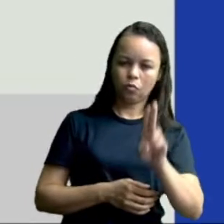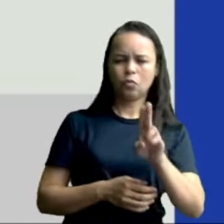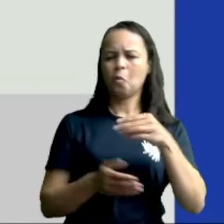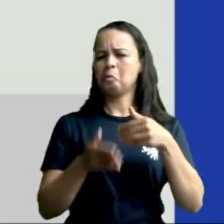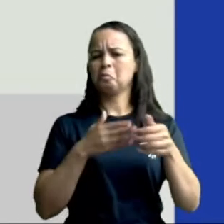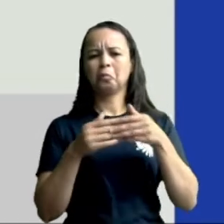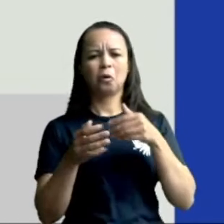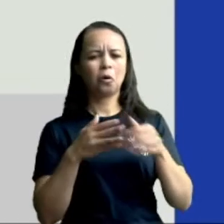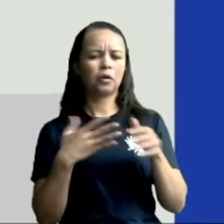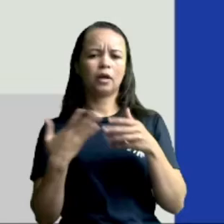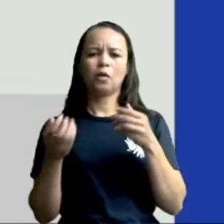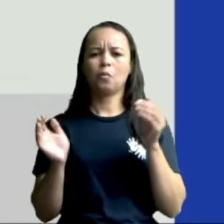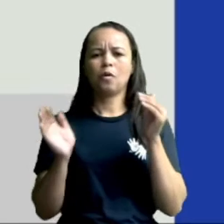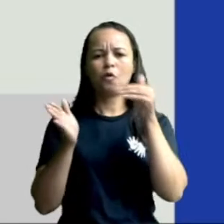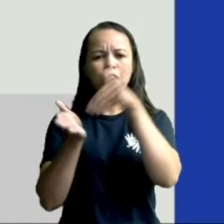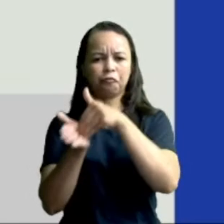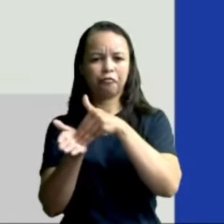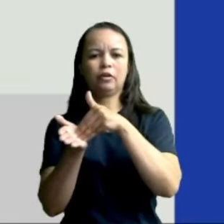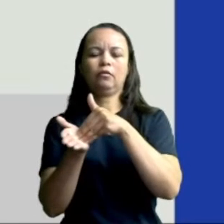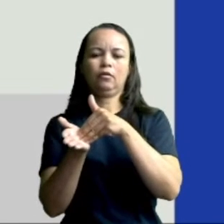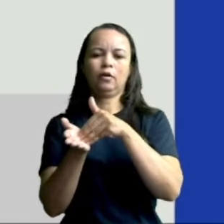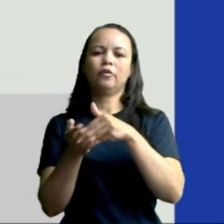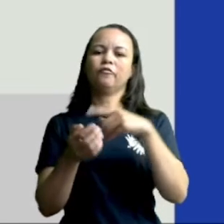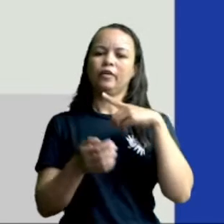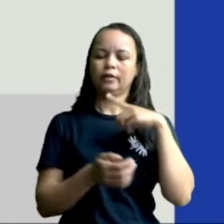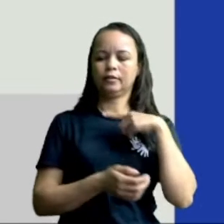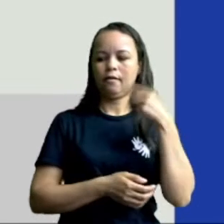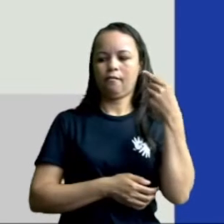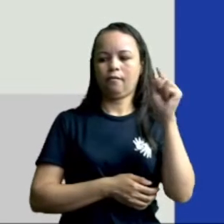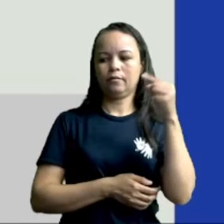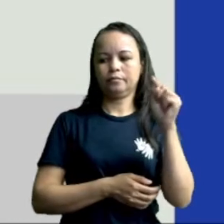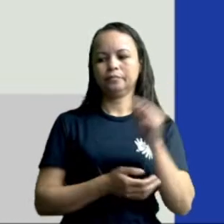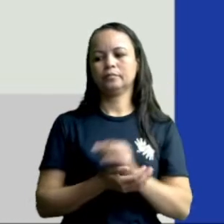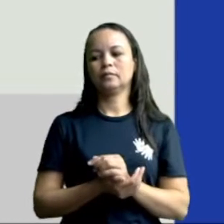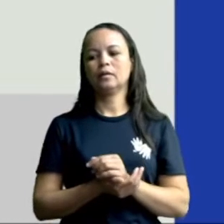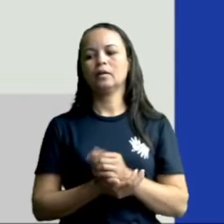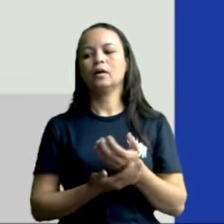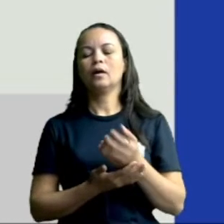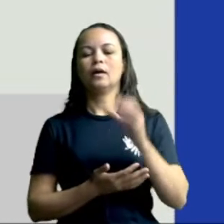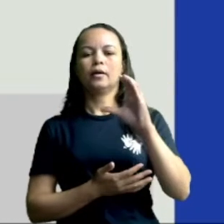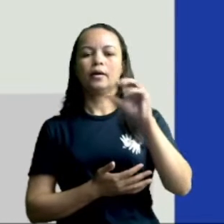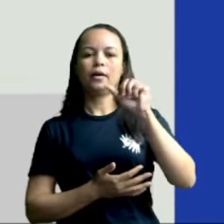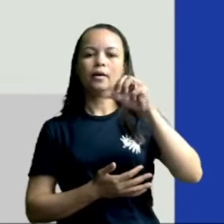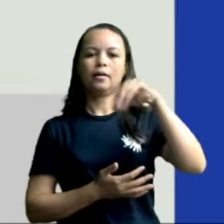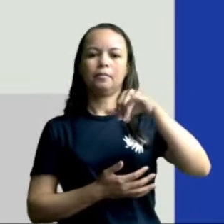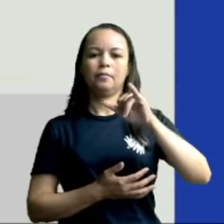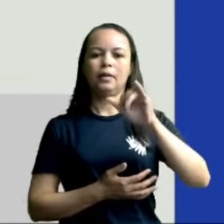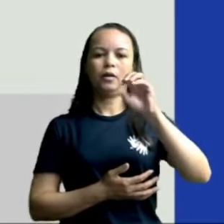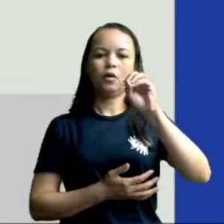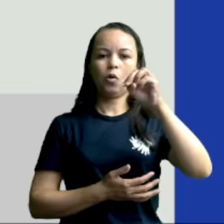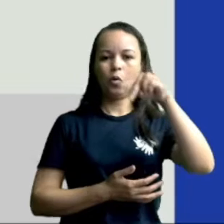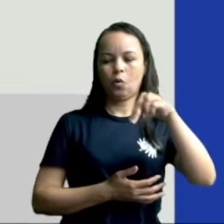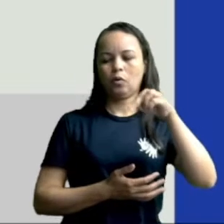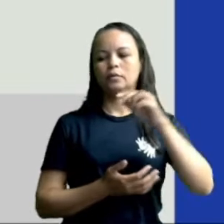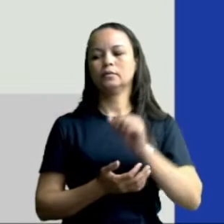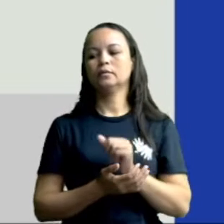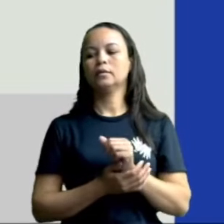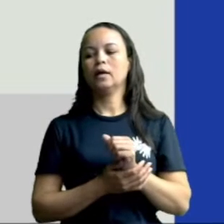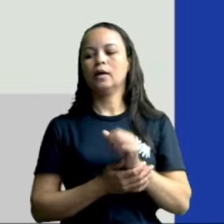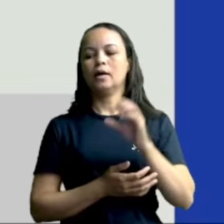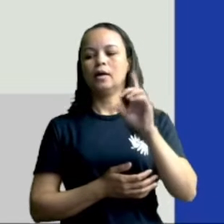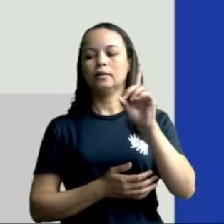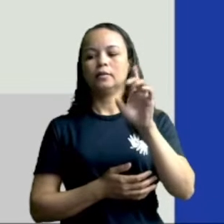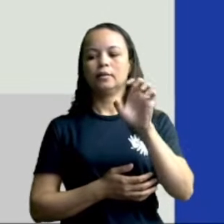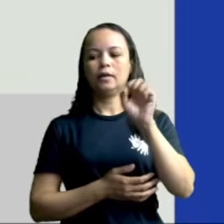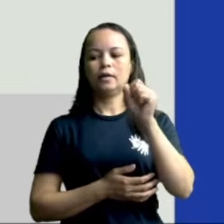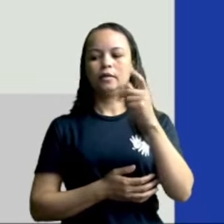das vogais que ela terminar, vai levar acento, ó. Caminhão, depois, sofá. E